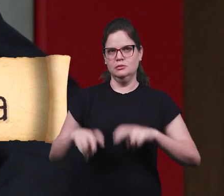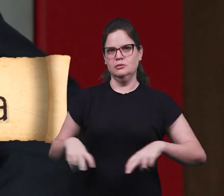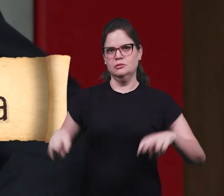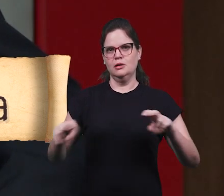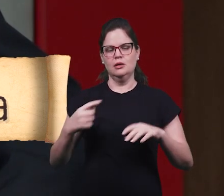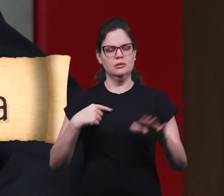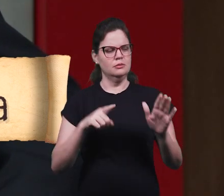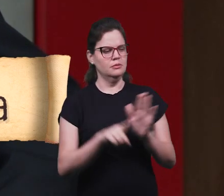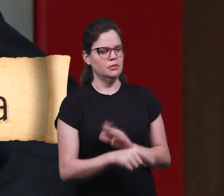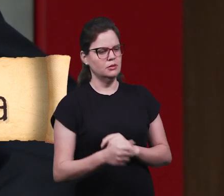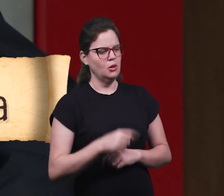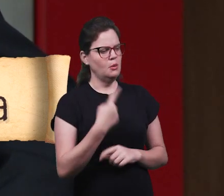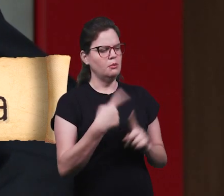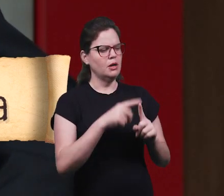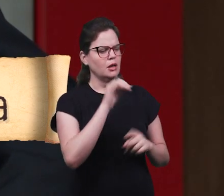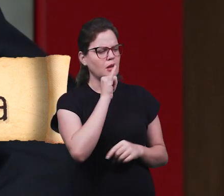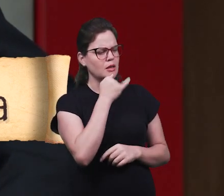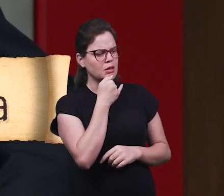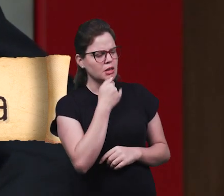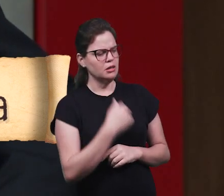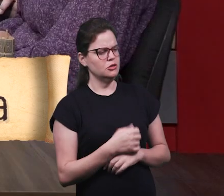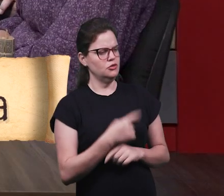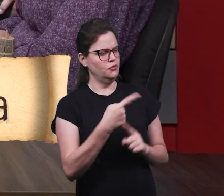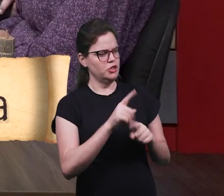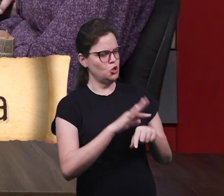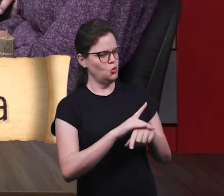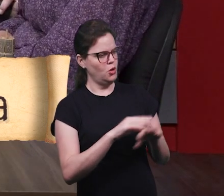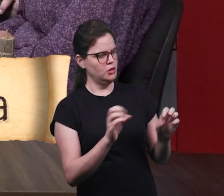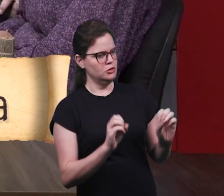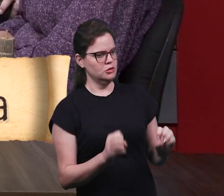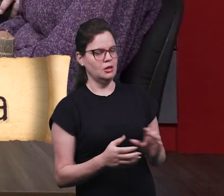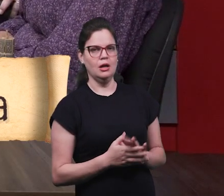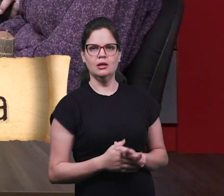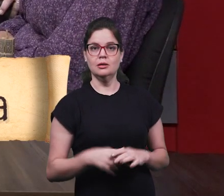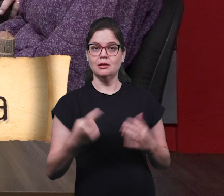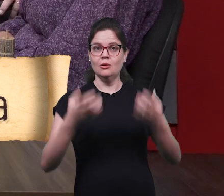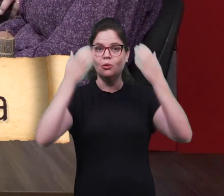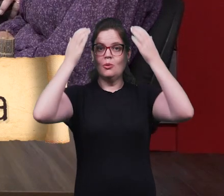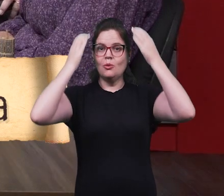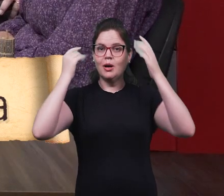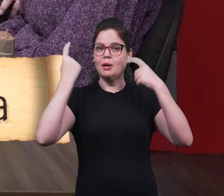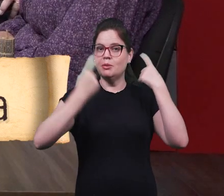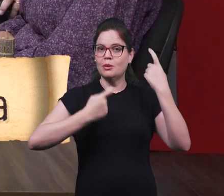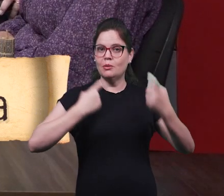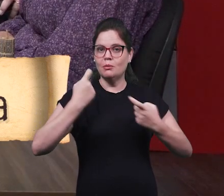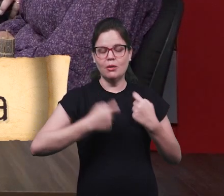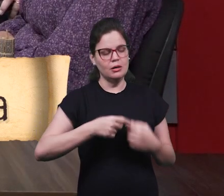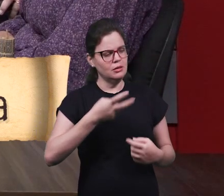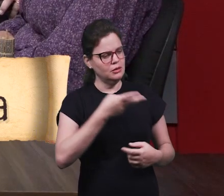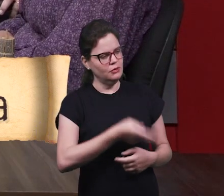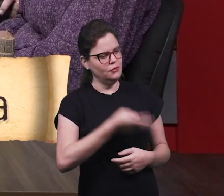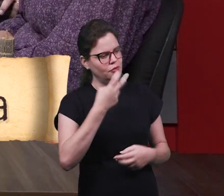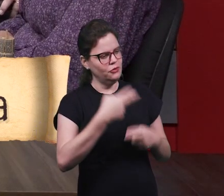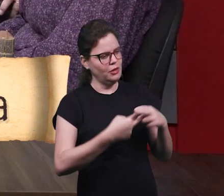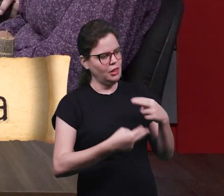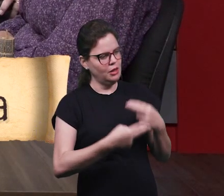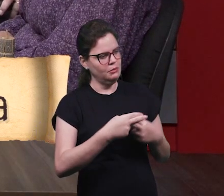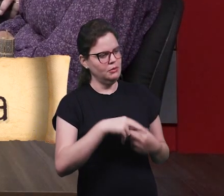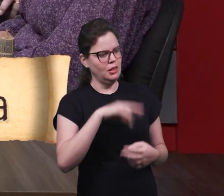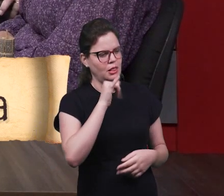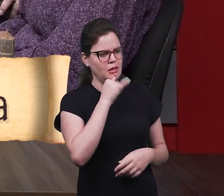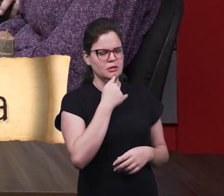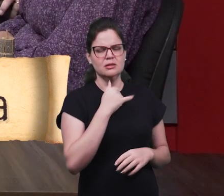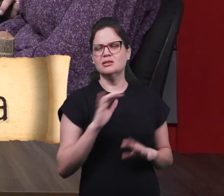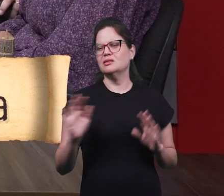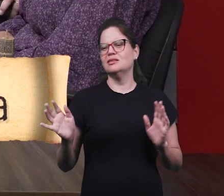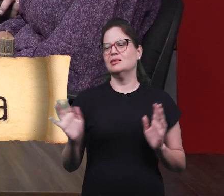doente? Não estás doente. Então, como se fosse sensível, né? A preocupação dele com Neemias, daí Neemias coloca, não, como que eu não